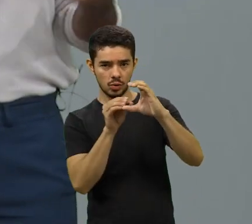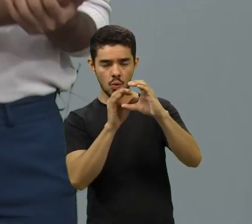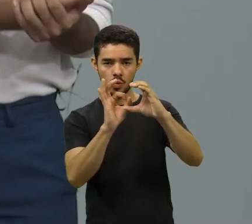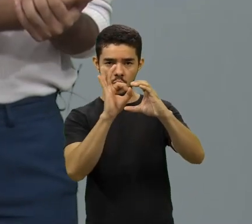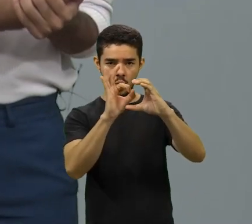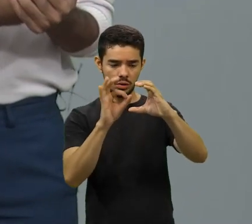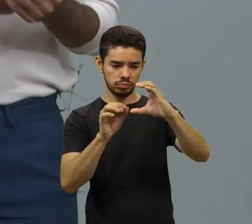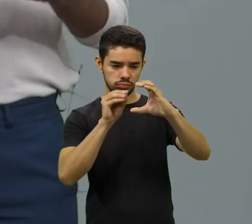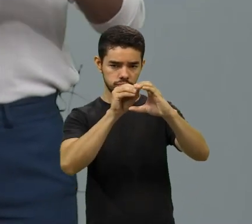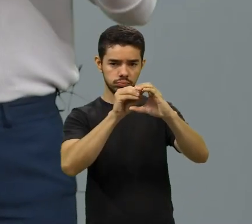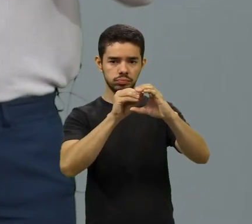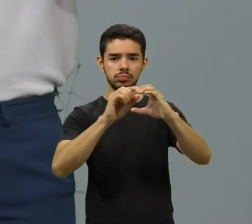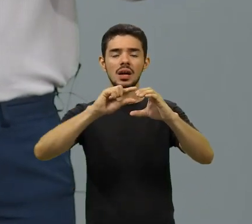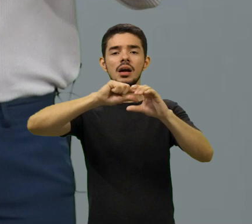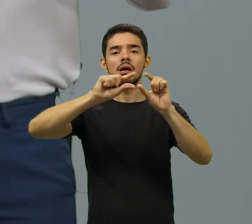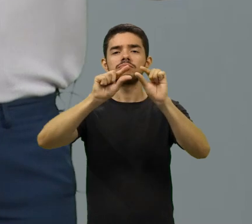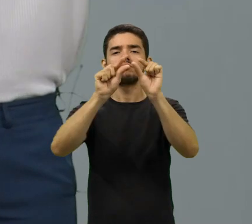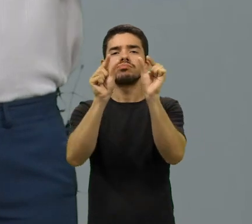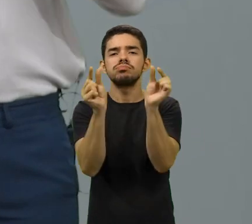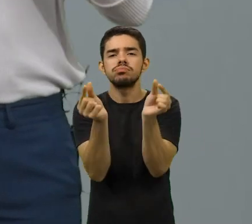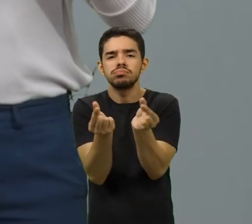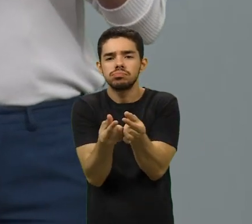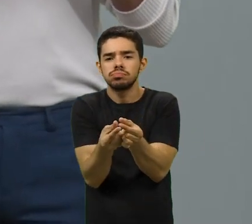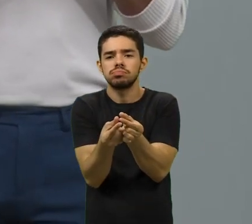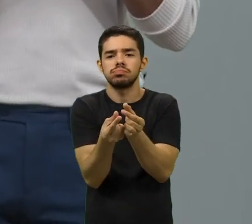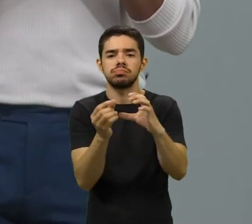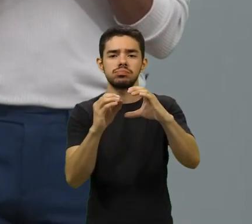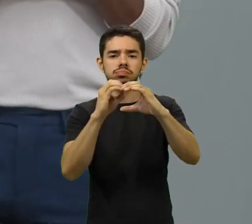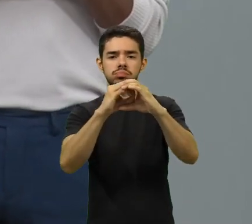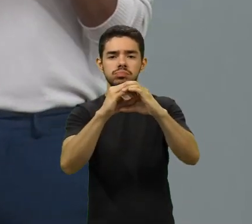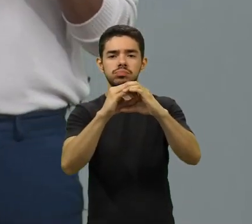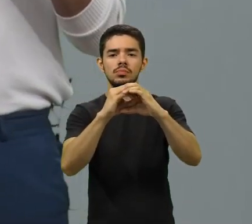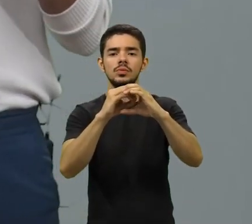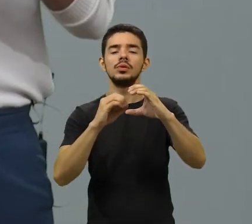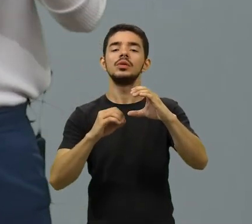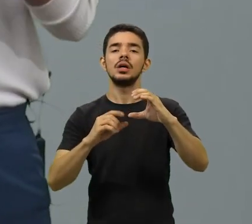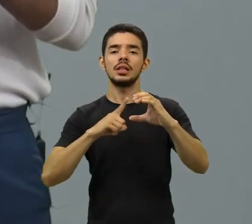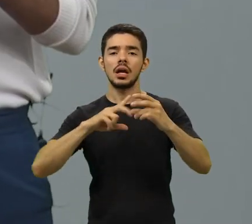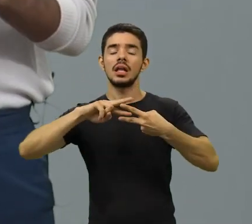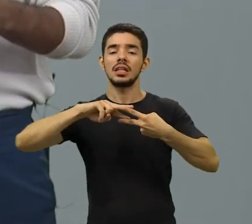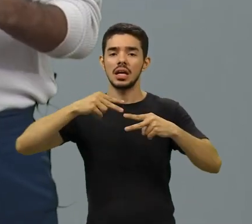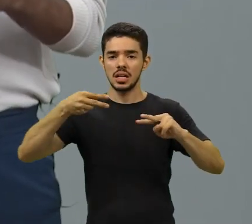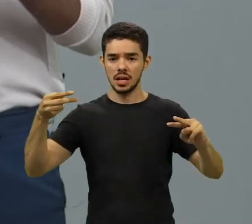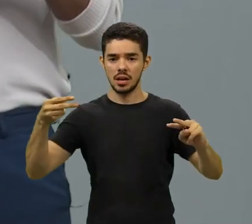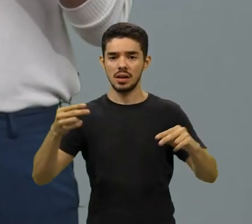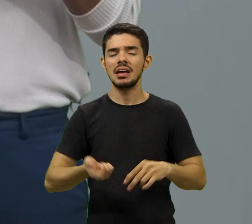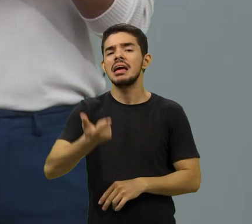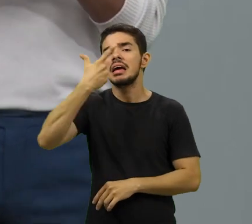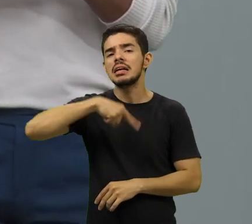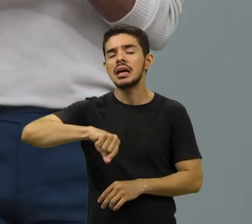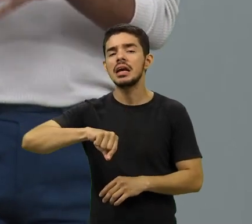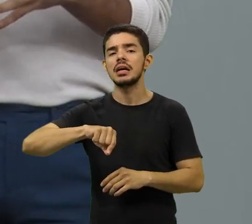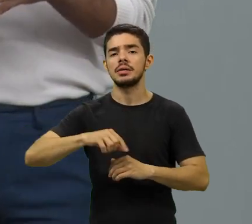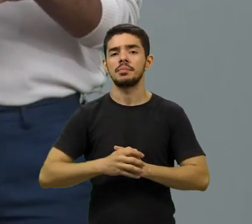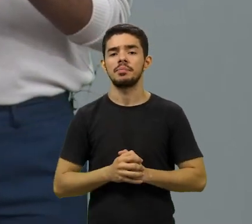envoltório nuclear, né? Uma membrana que envolve ali a parte do núcleo onde fica o DNA. Então, quem são os